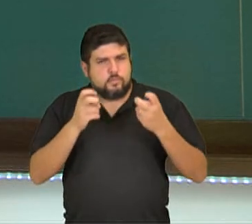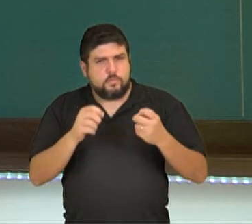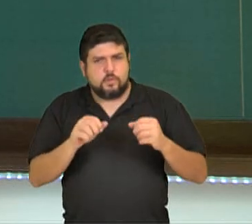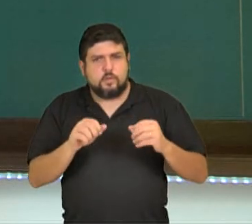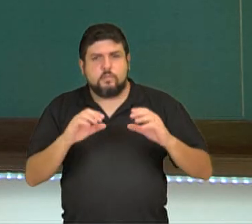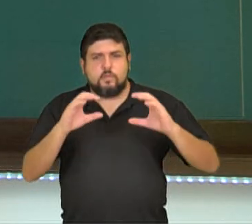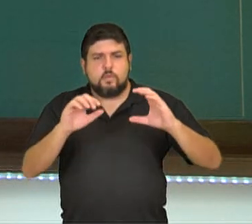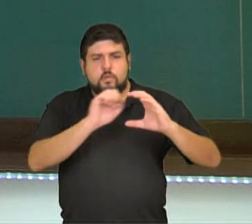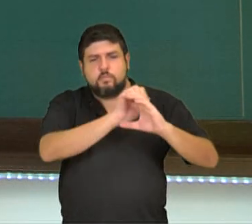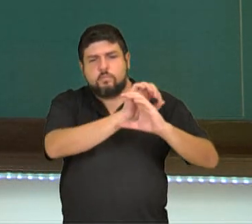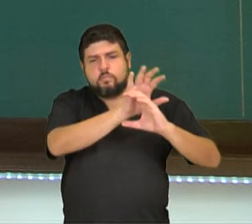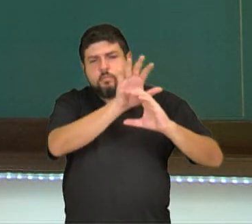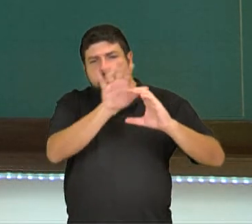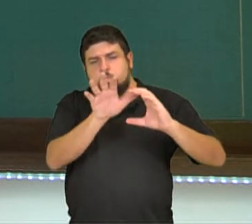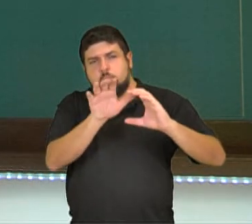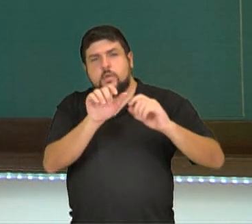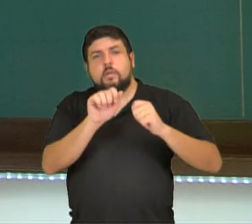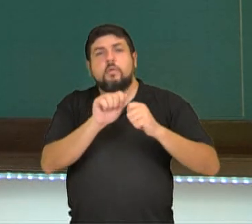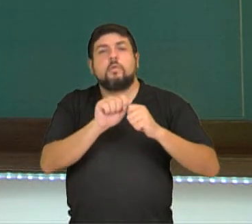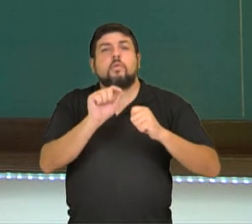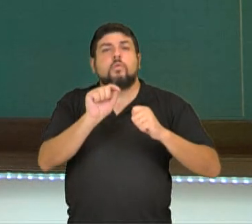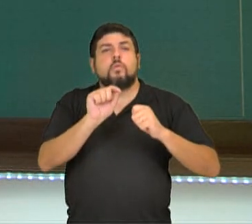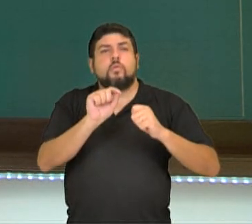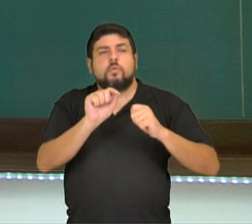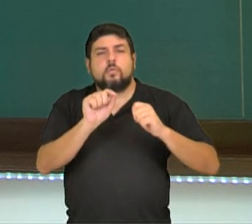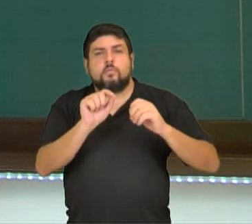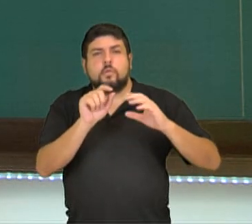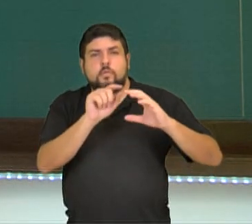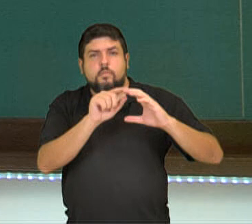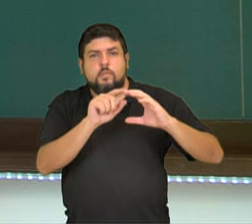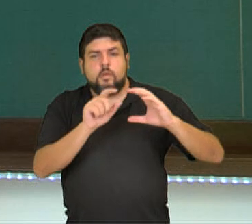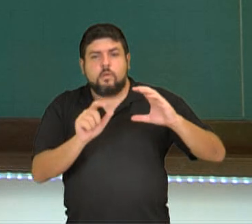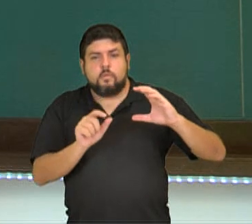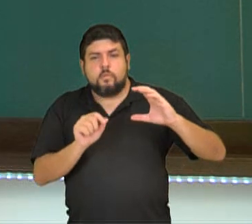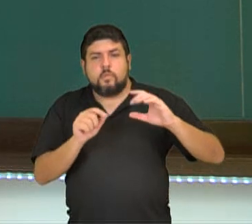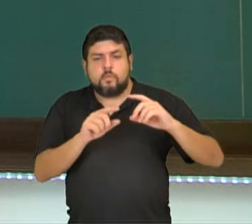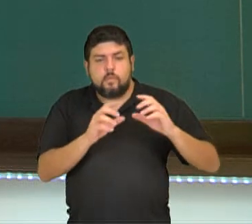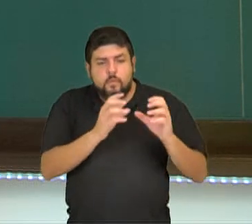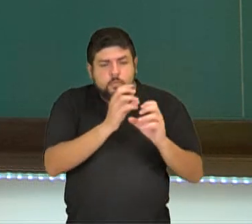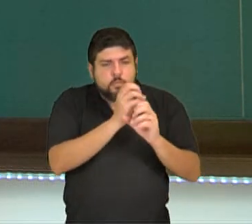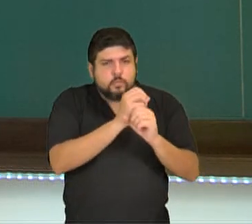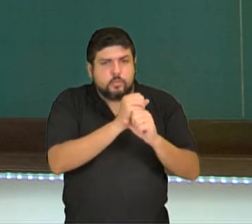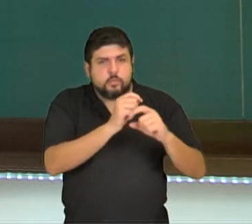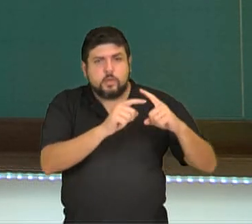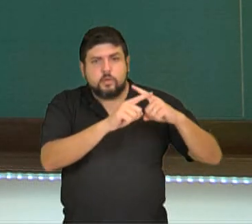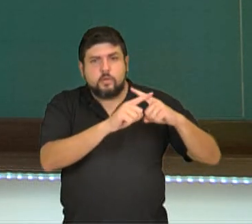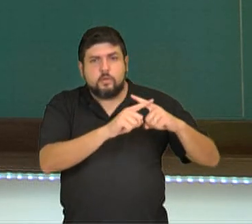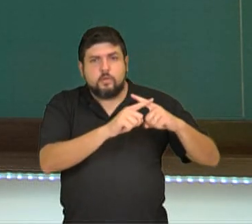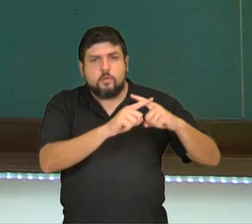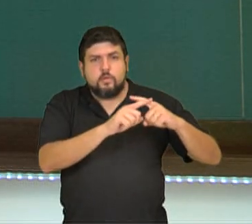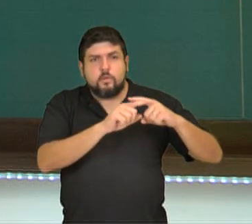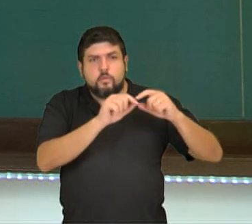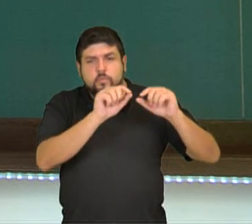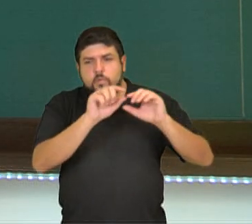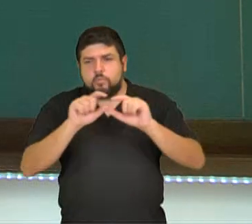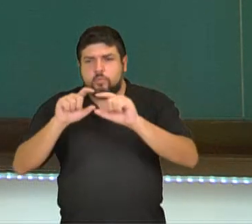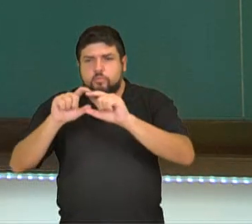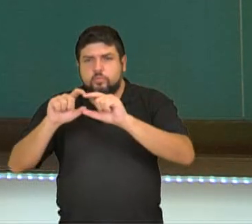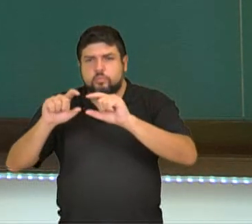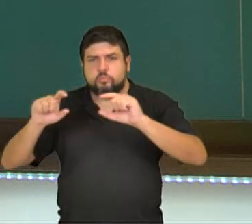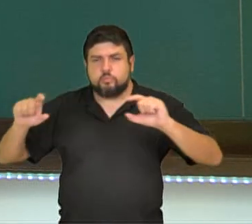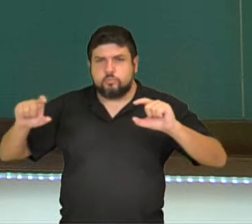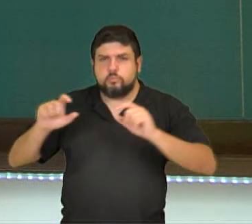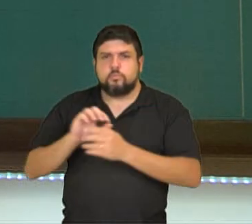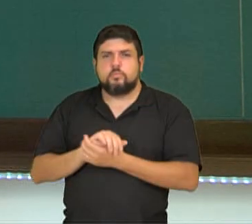distributiva transforma um produto de fatores, ó, um produto, uma conta de vezes, em uma expressão. Ou seja, a